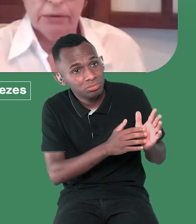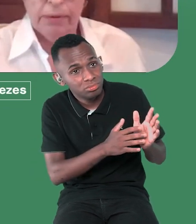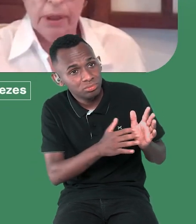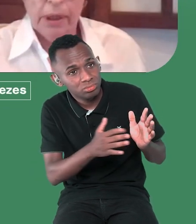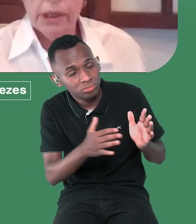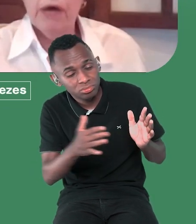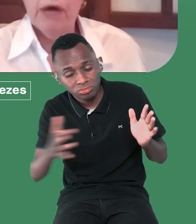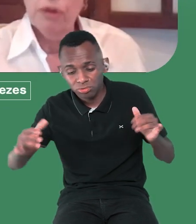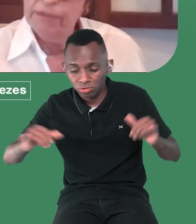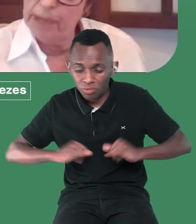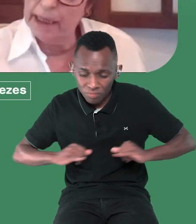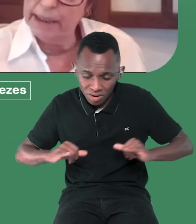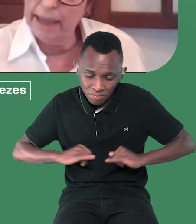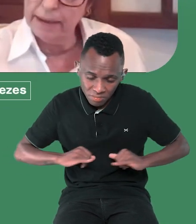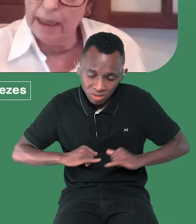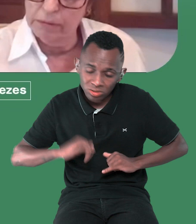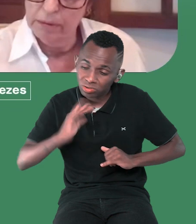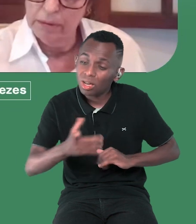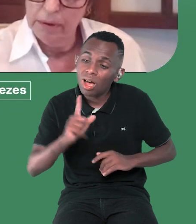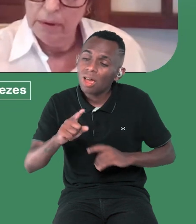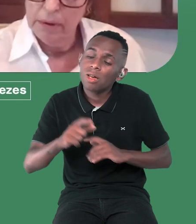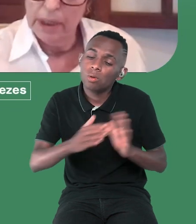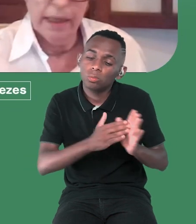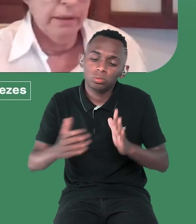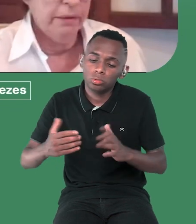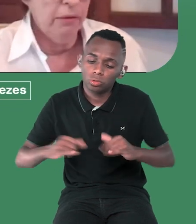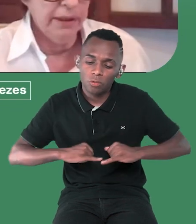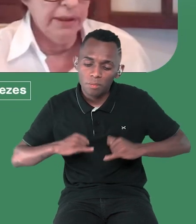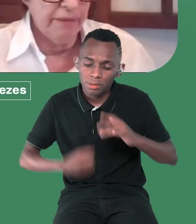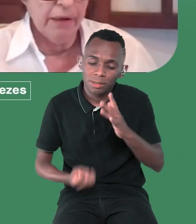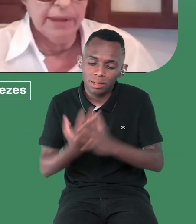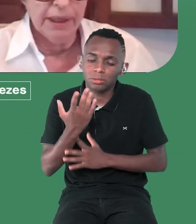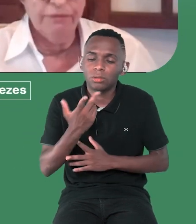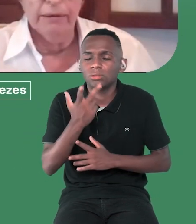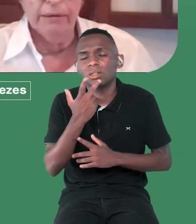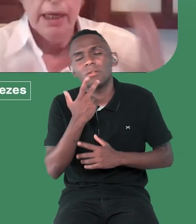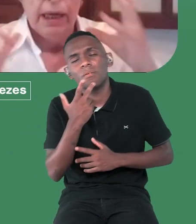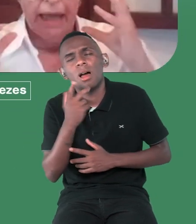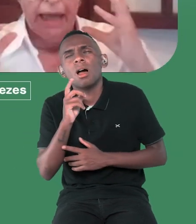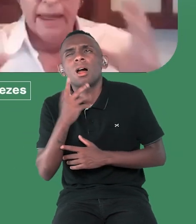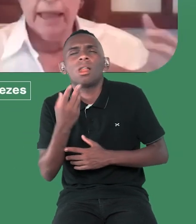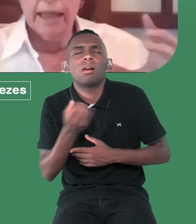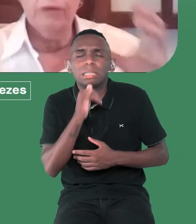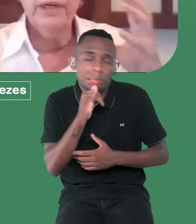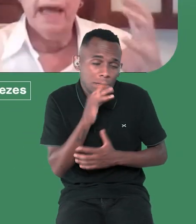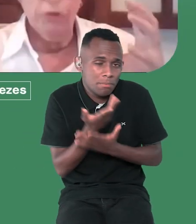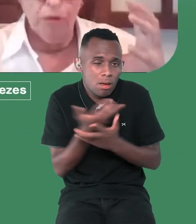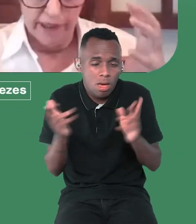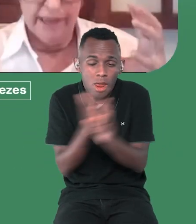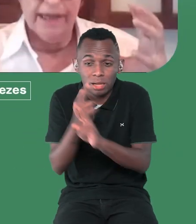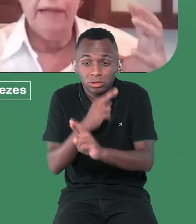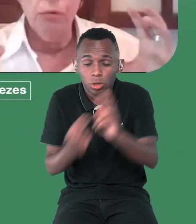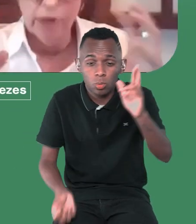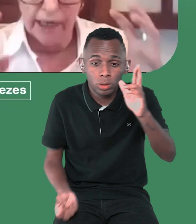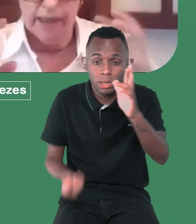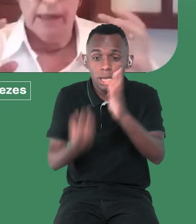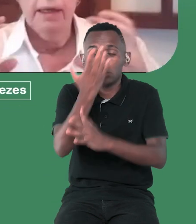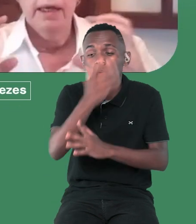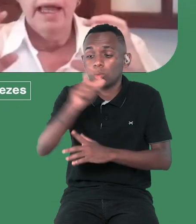algas marinhas. Então, essa delicadeza assim, de conseguir também fazer